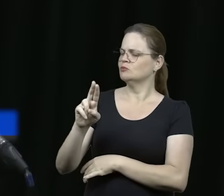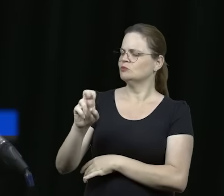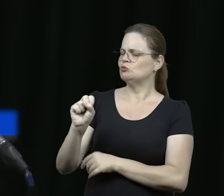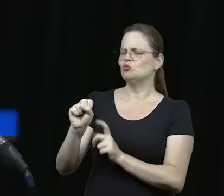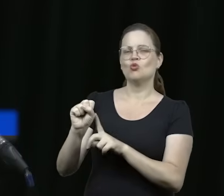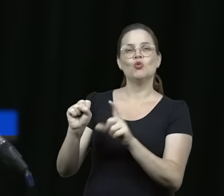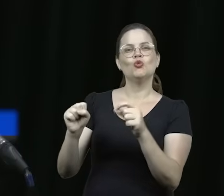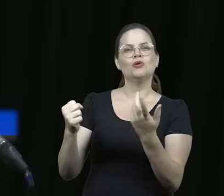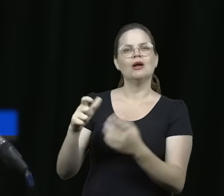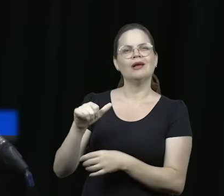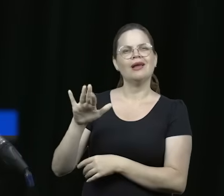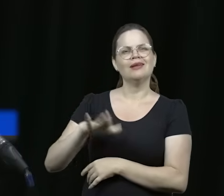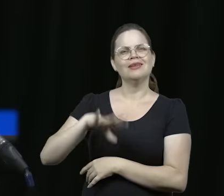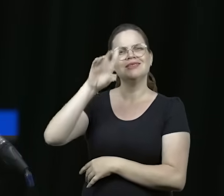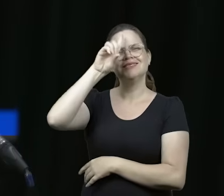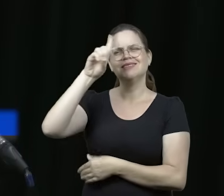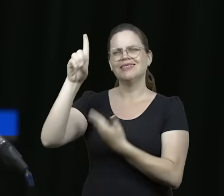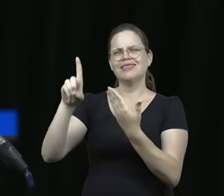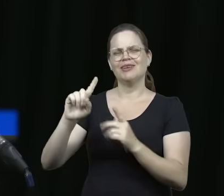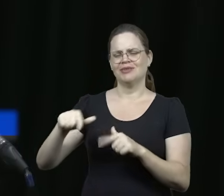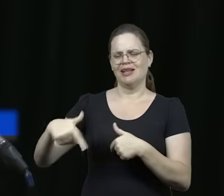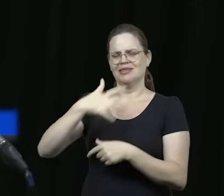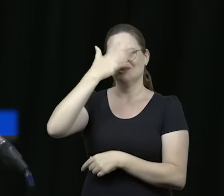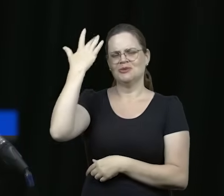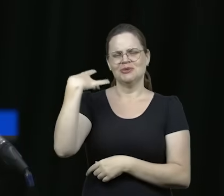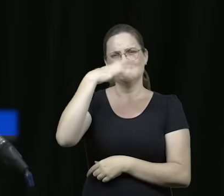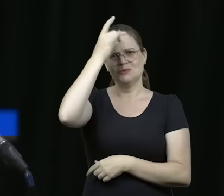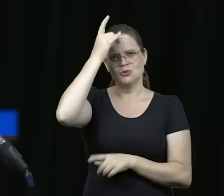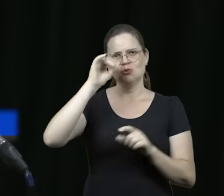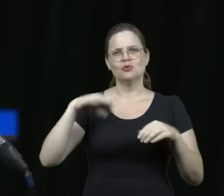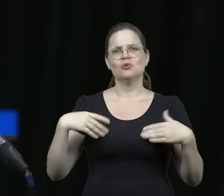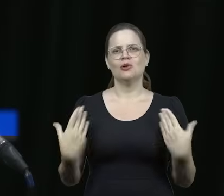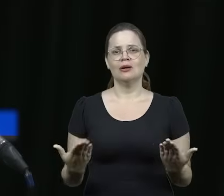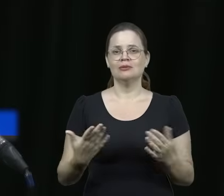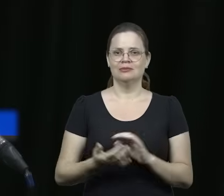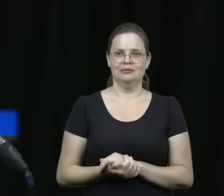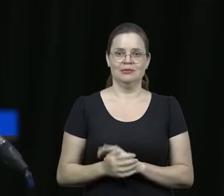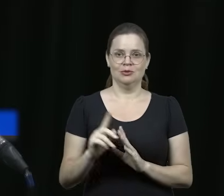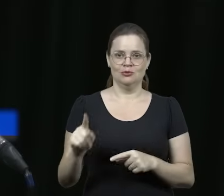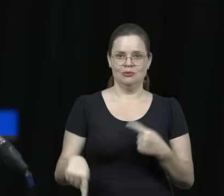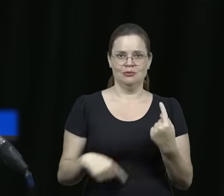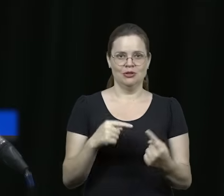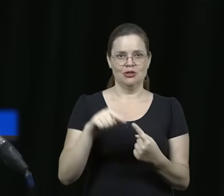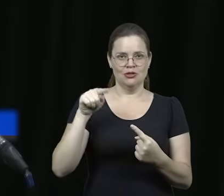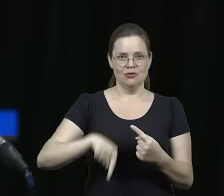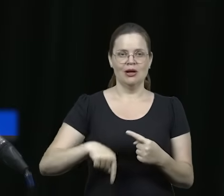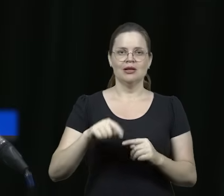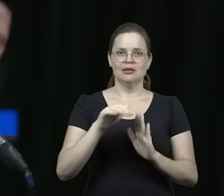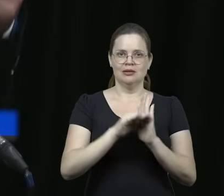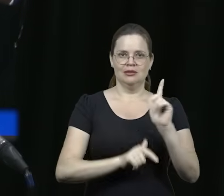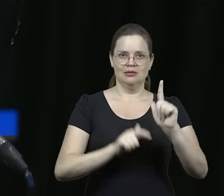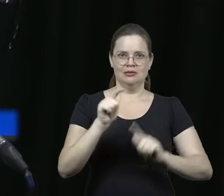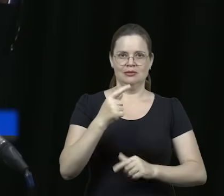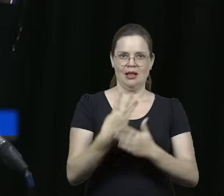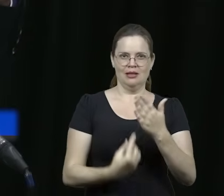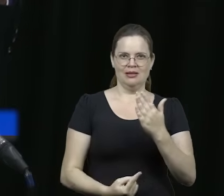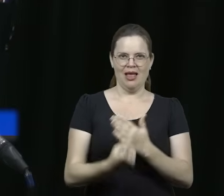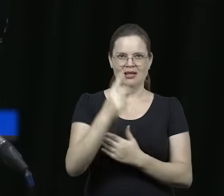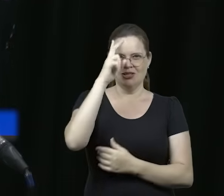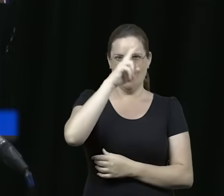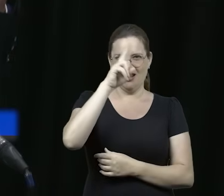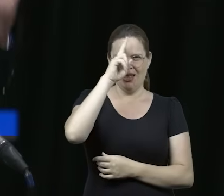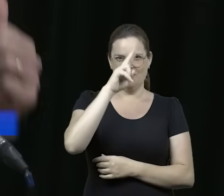Deus? Quem é o Espírito Santo? O objetivo deste programa da Trindade, nós falamos lá desde o